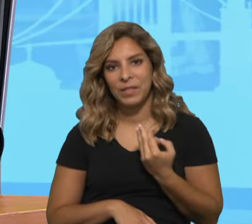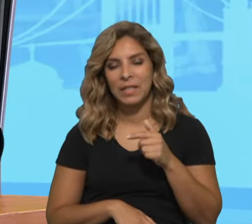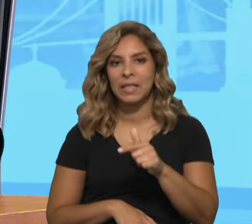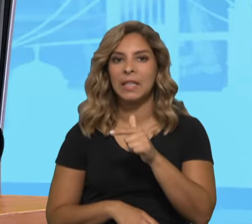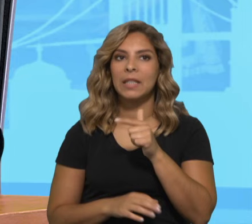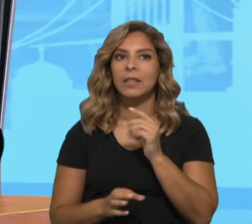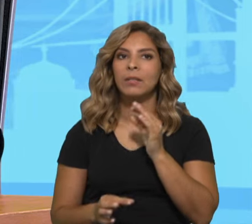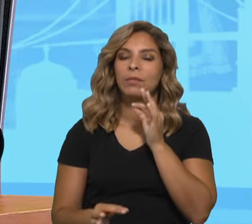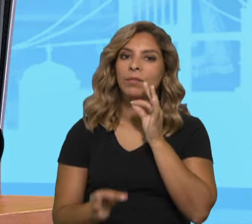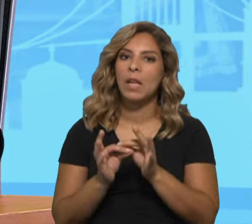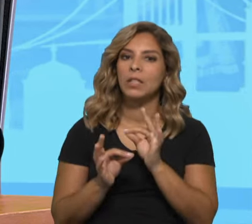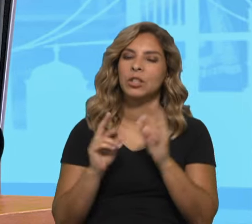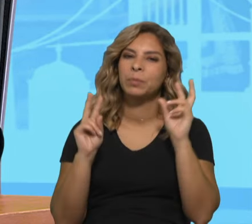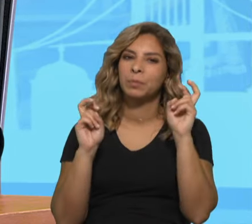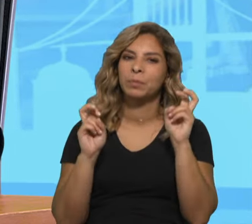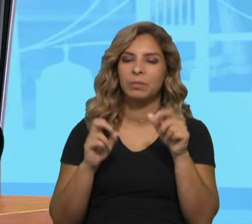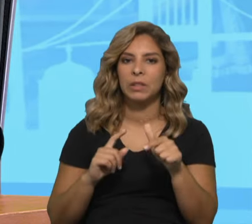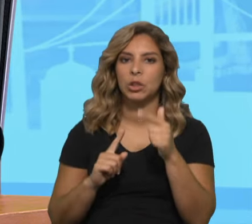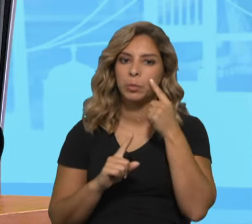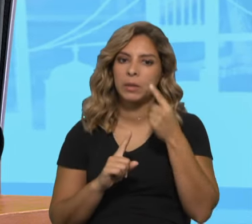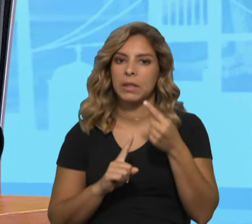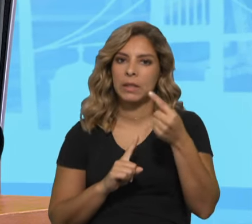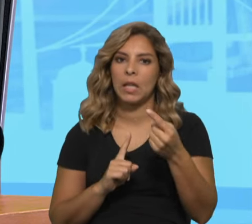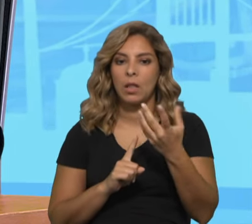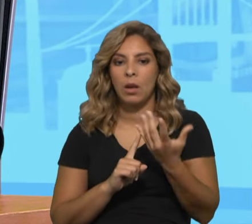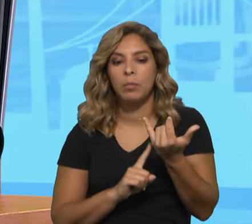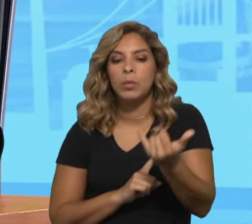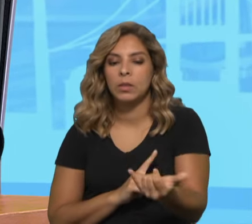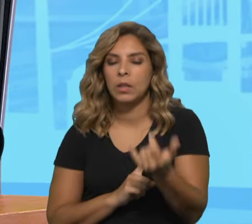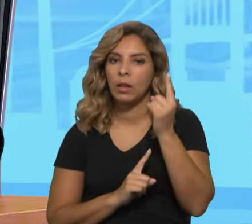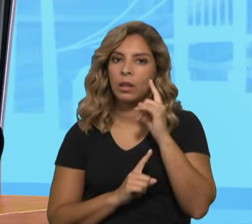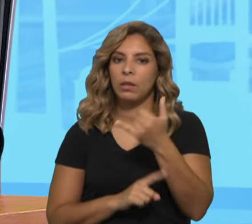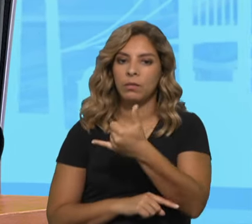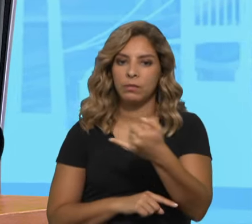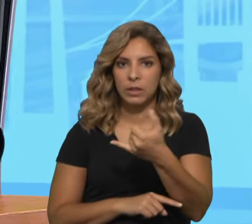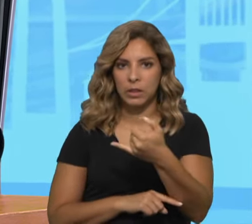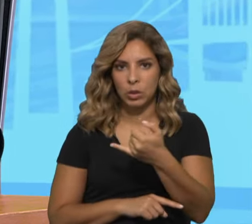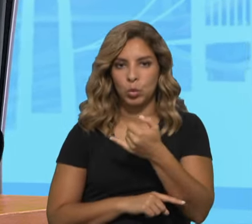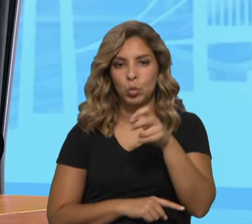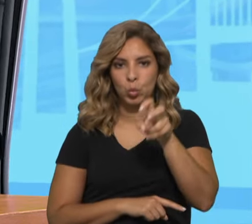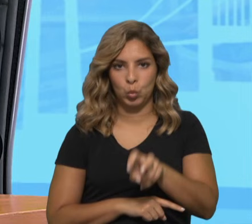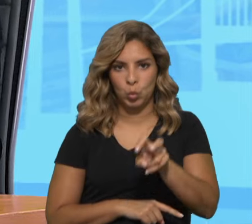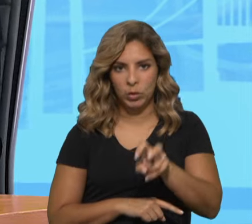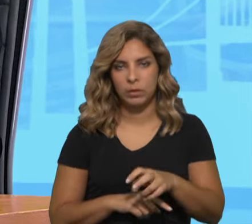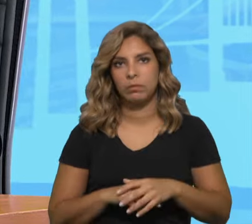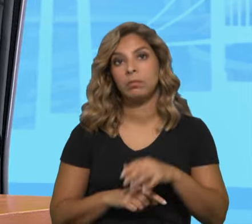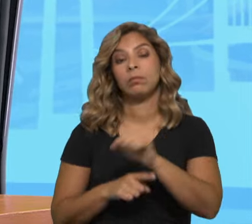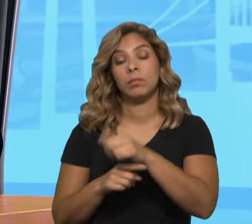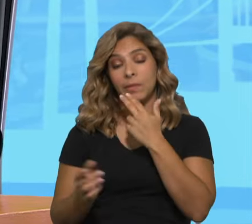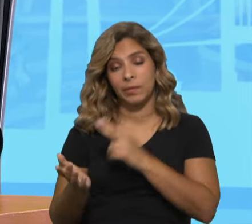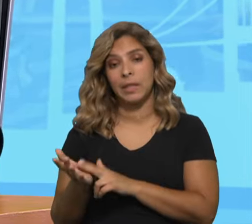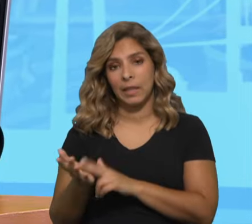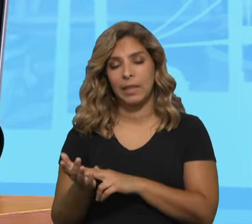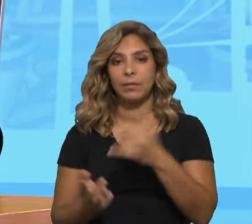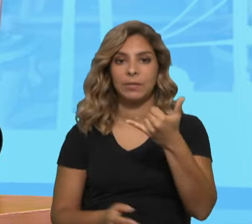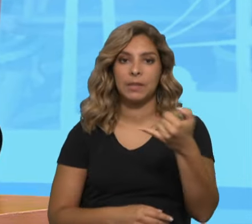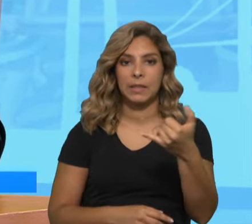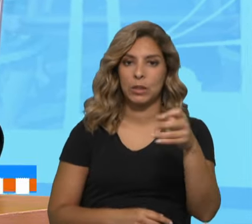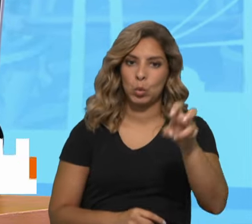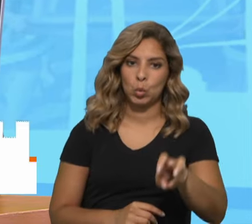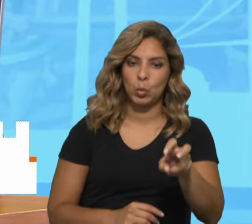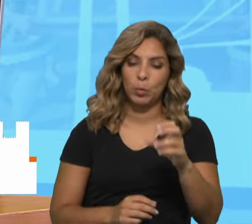comemorações terão lugar especialmente no próximo dia 25 de junho, não é? É verdade. No dia 25 de junho, o Grupo